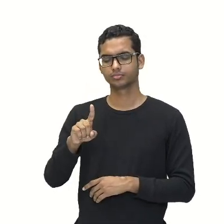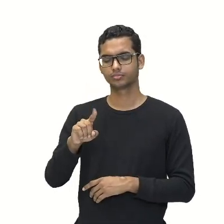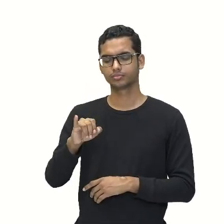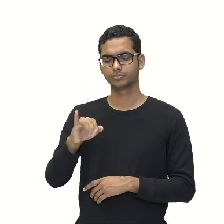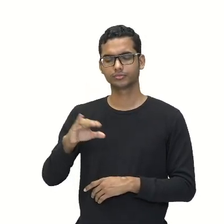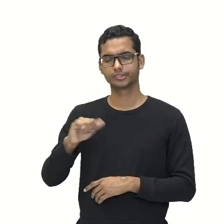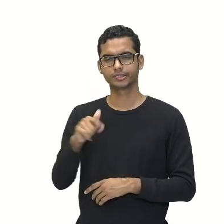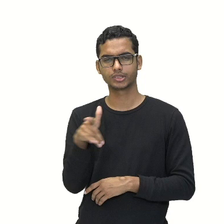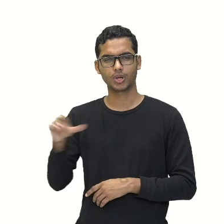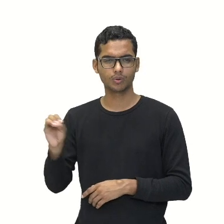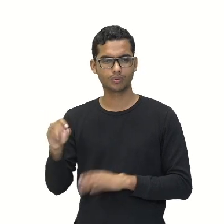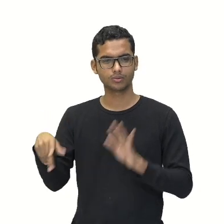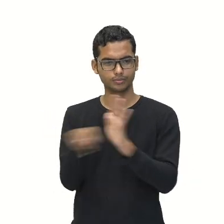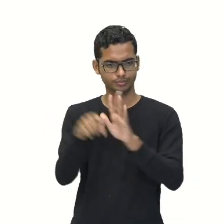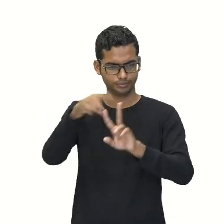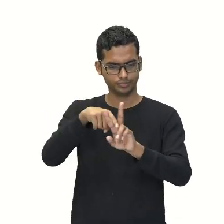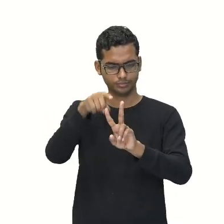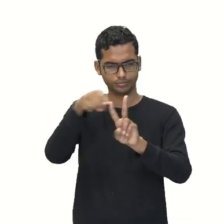raiz nona de